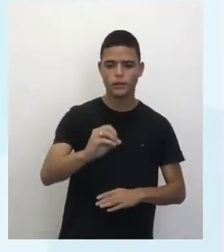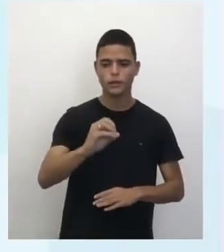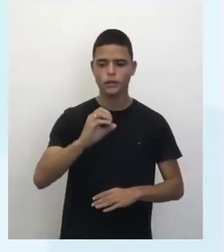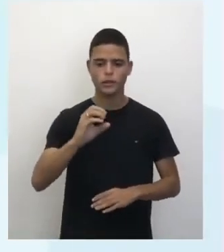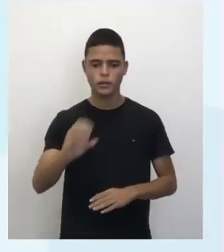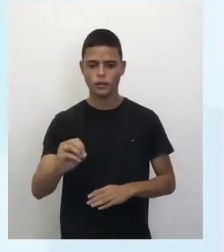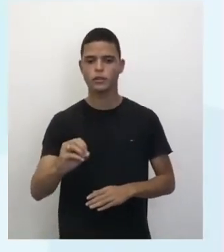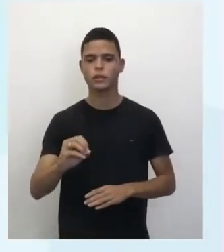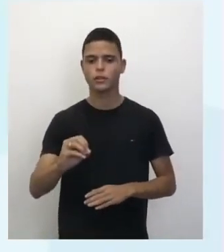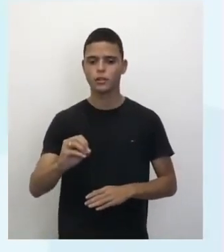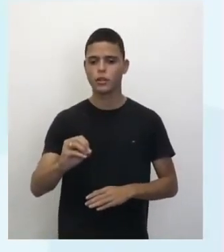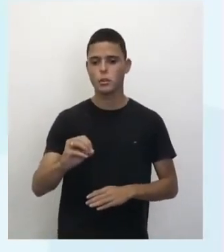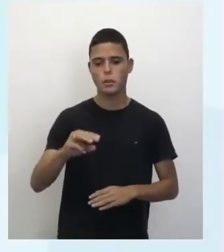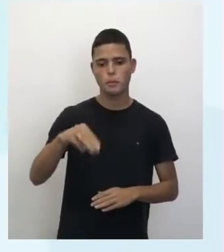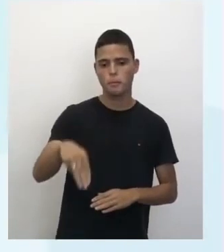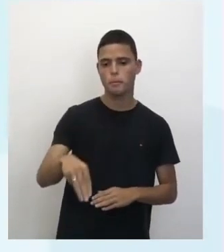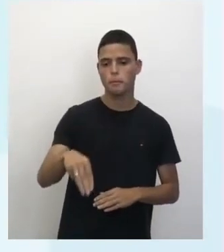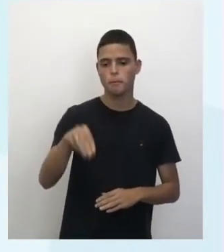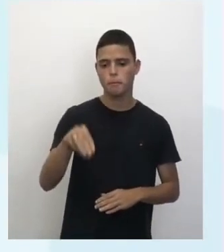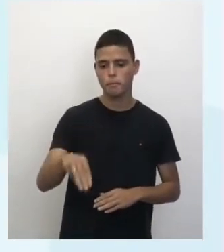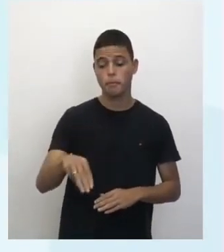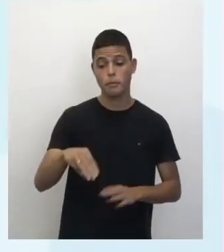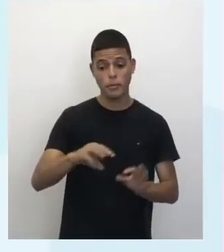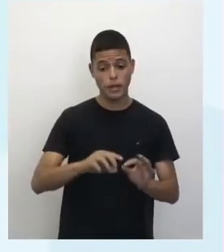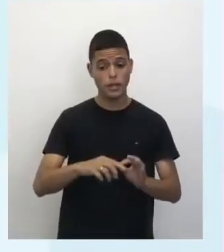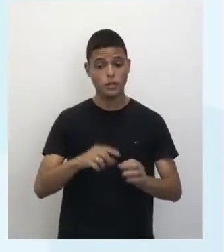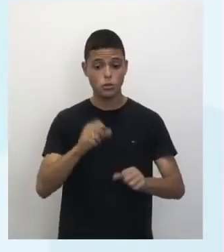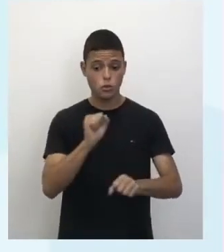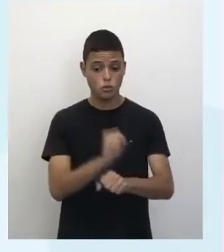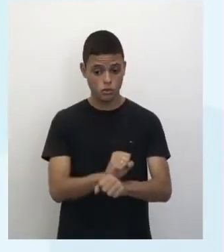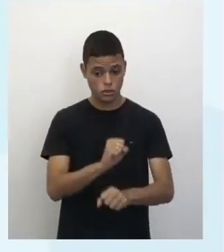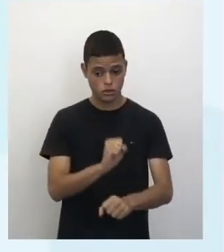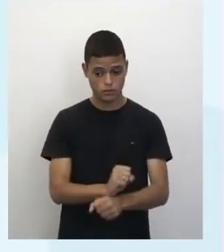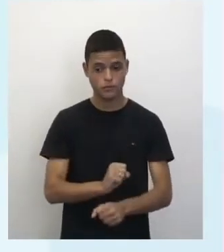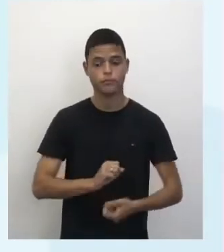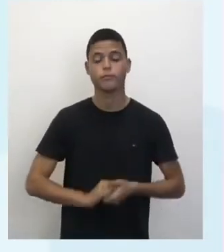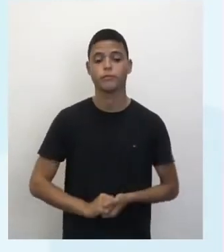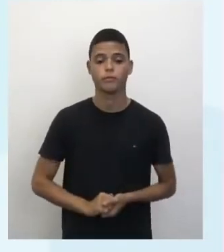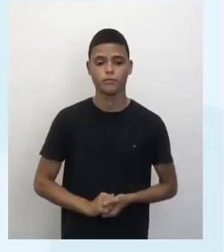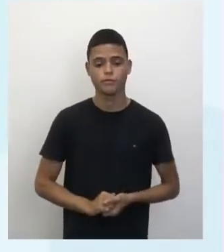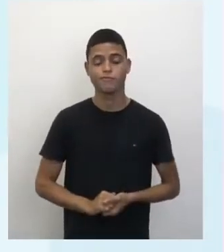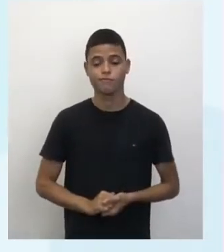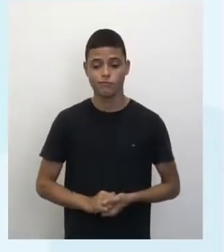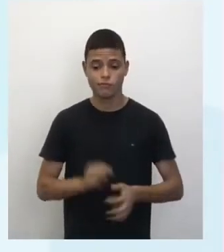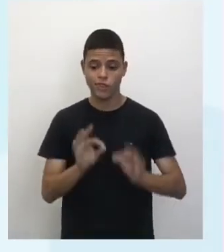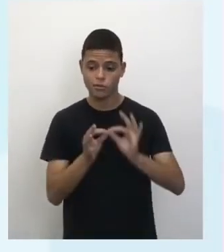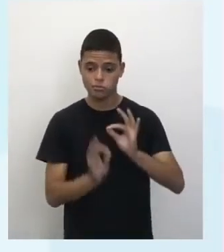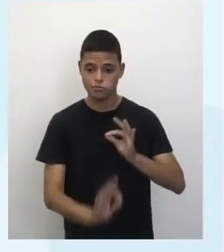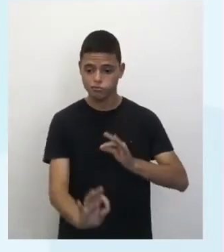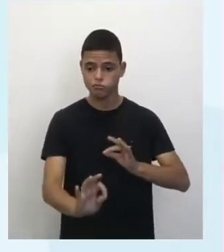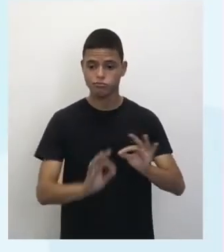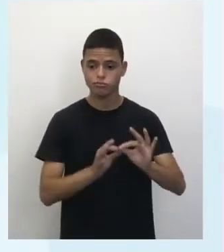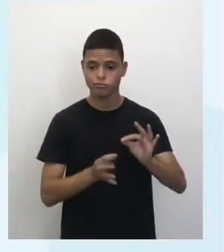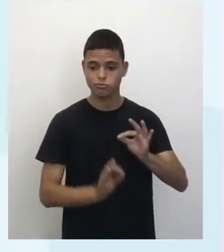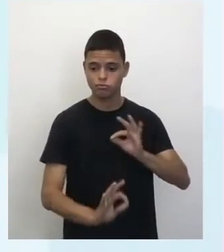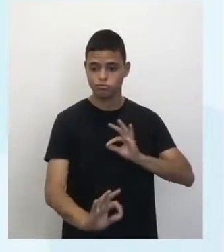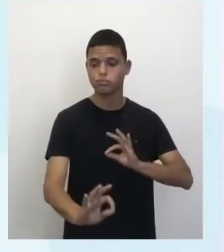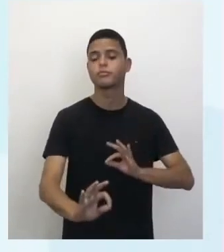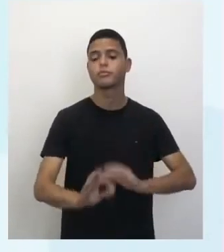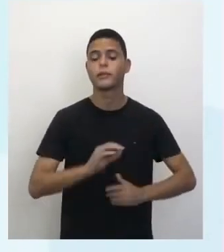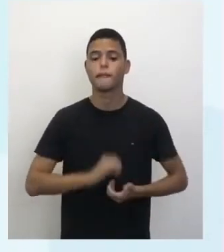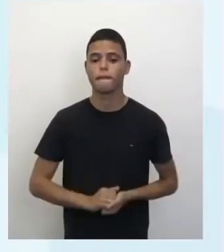700 metros cúbicos por segundo. Essa é a vazão aqui, né, da usina de